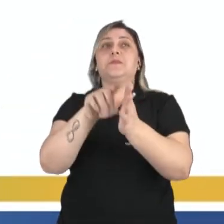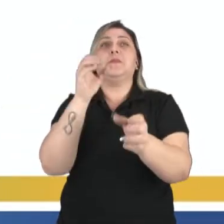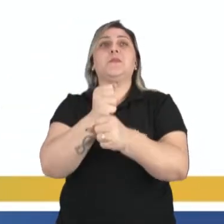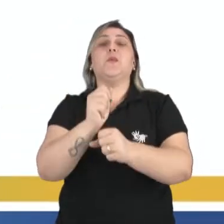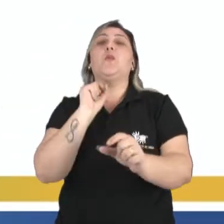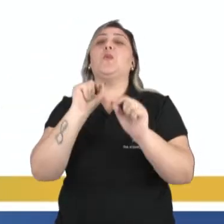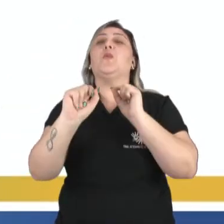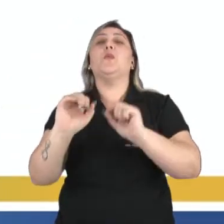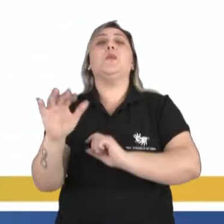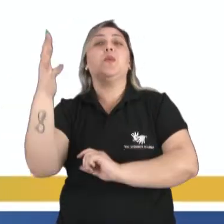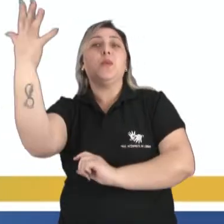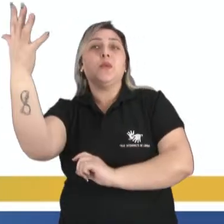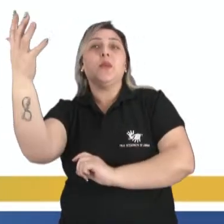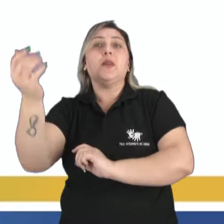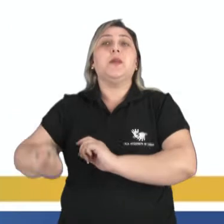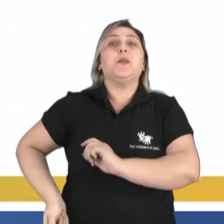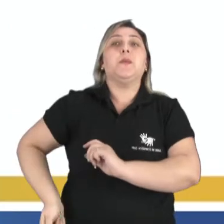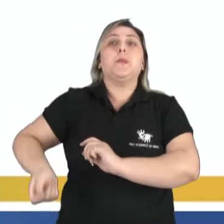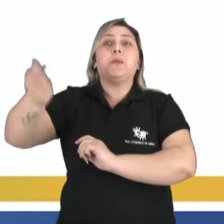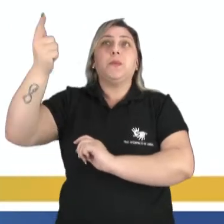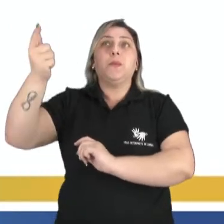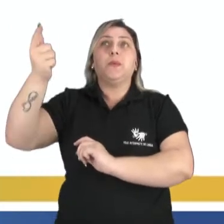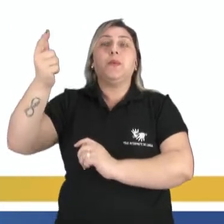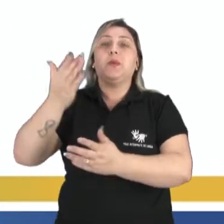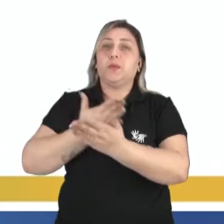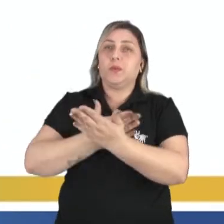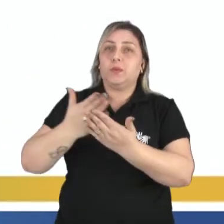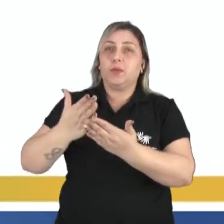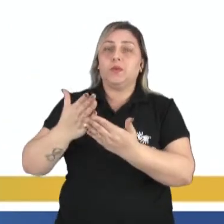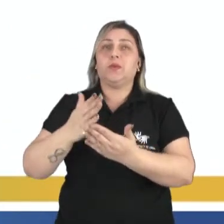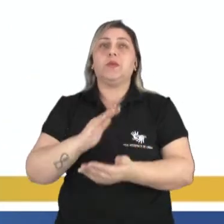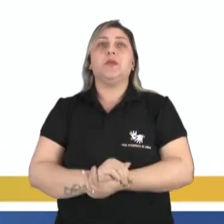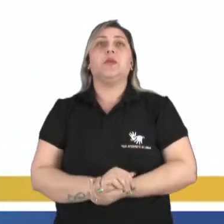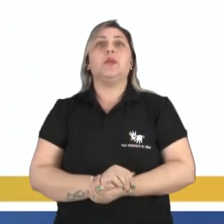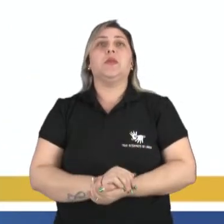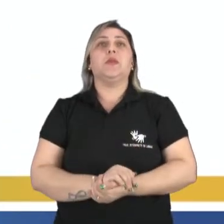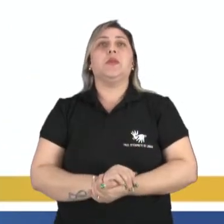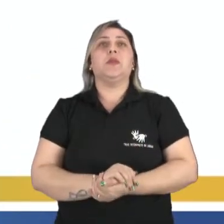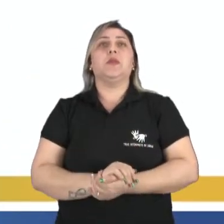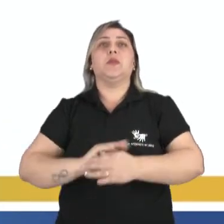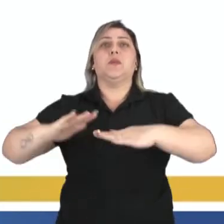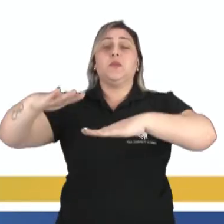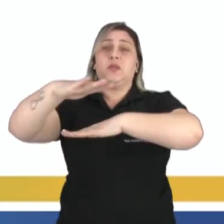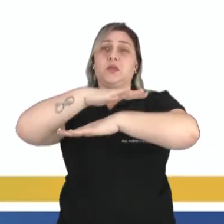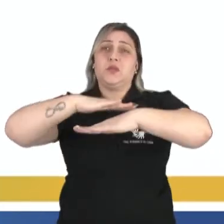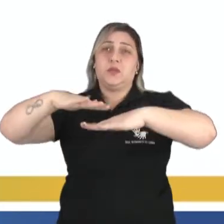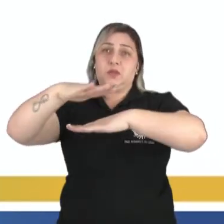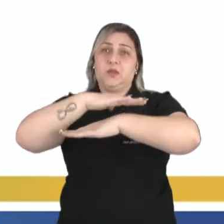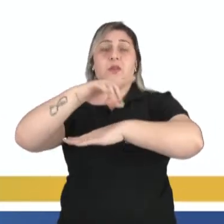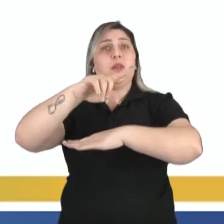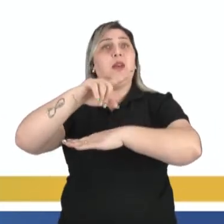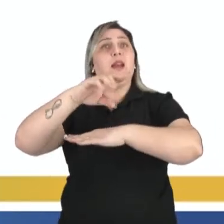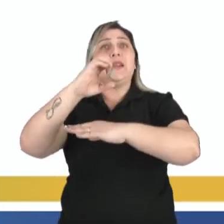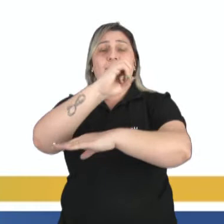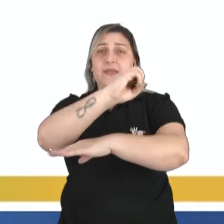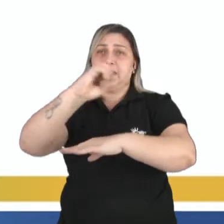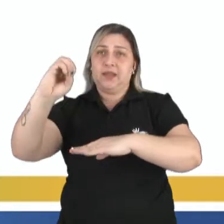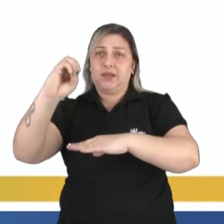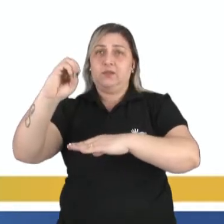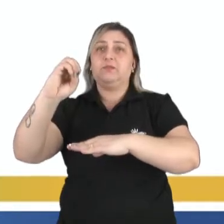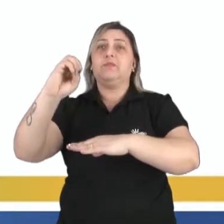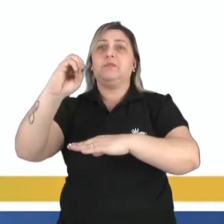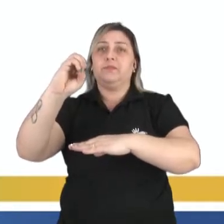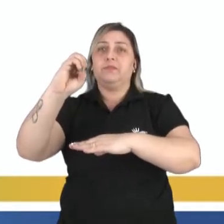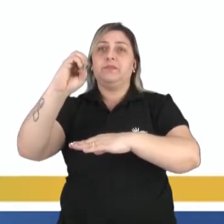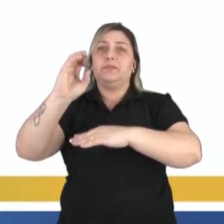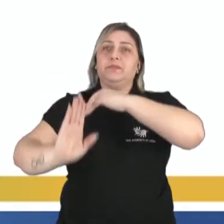O que acontece no lançamento vertical, né, inicialmente? No topo da trajetória, a velocidade ela é nula, né? Claro, quando ele chega aqui, a